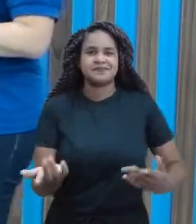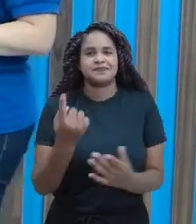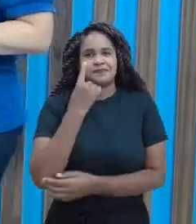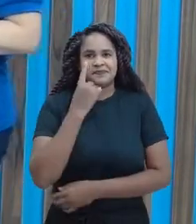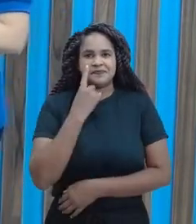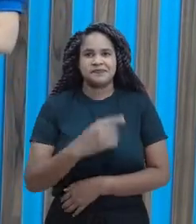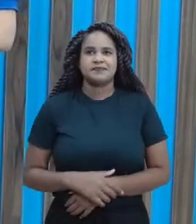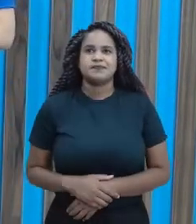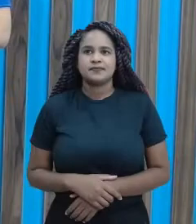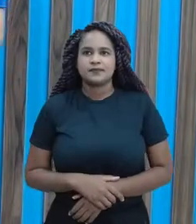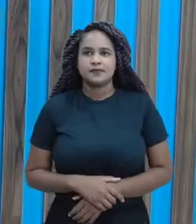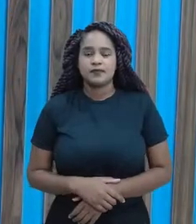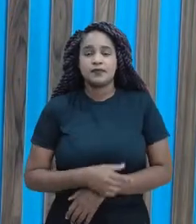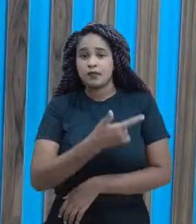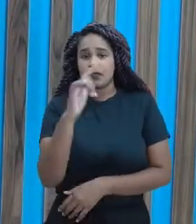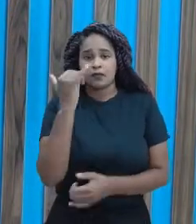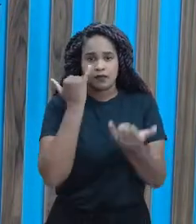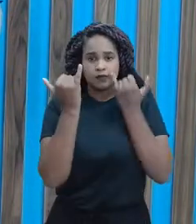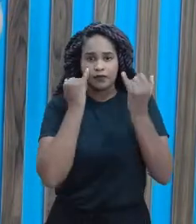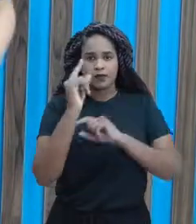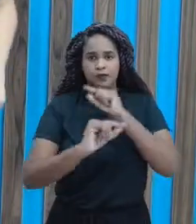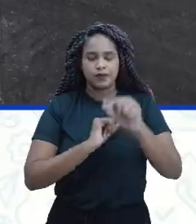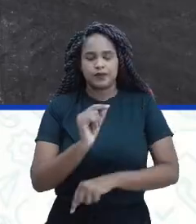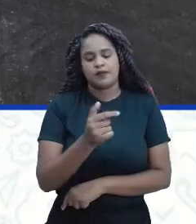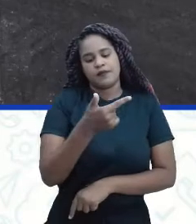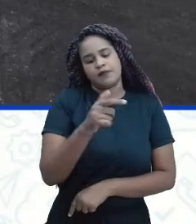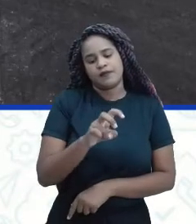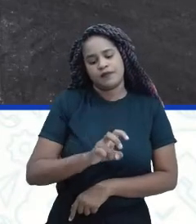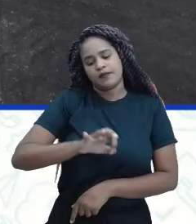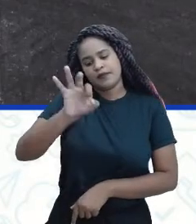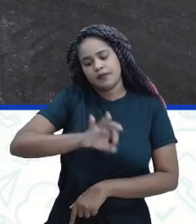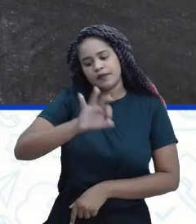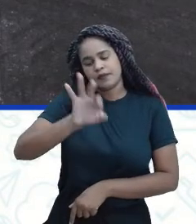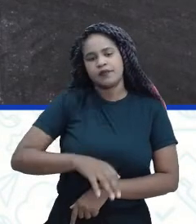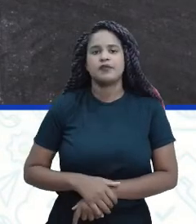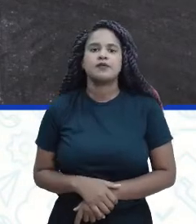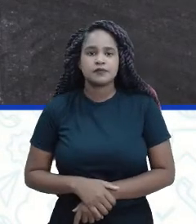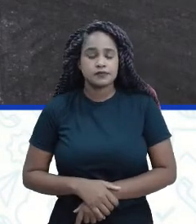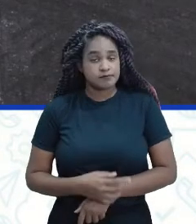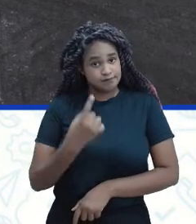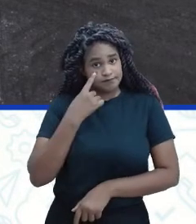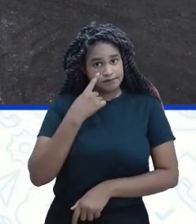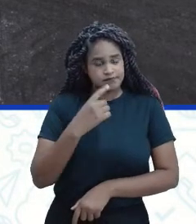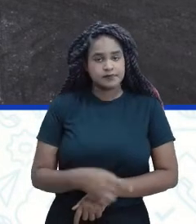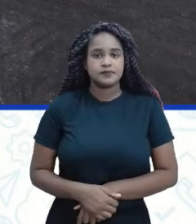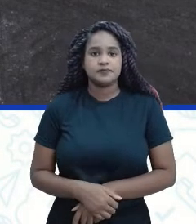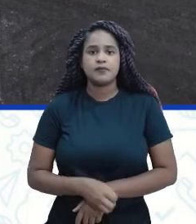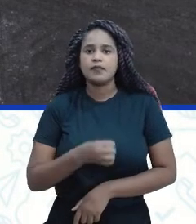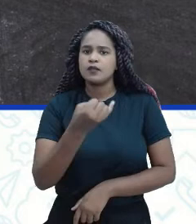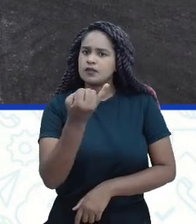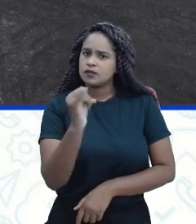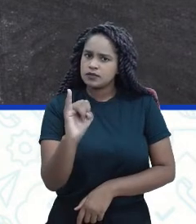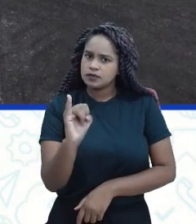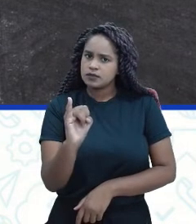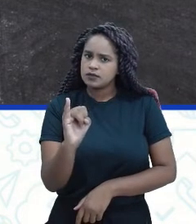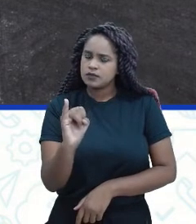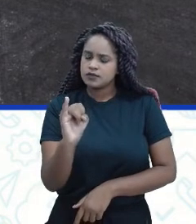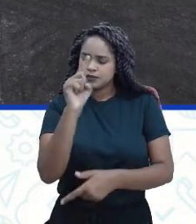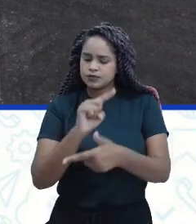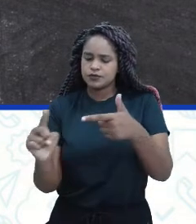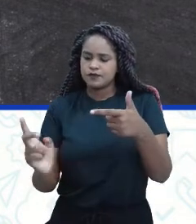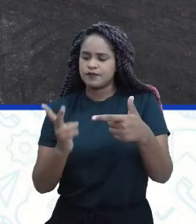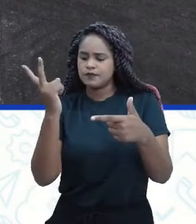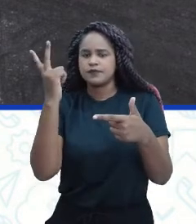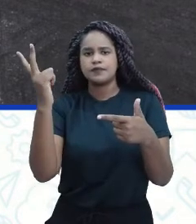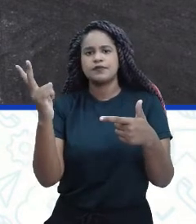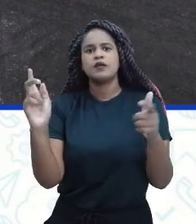Então, vamos lá. Outra informação que a gente tem é o 25%. Então, vê, se a gente faz a divisão com o valor, a gente pode